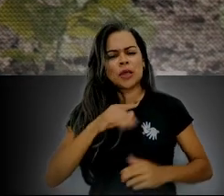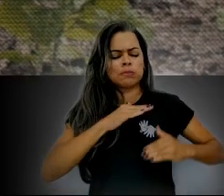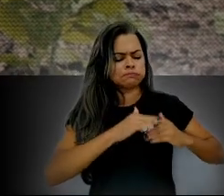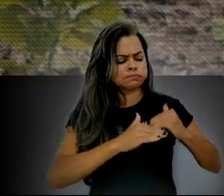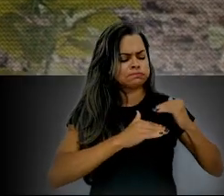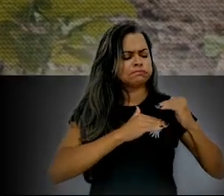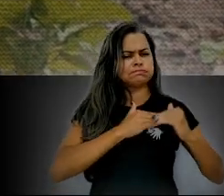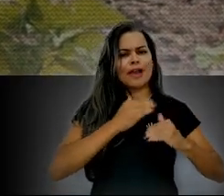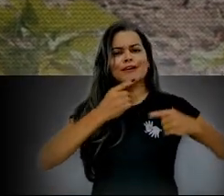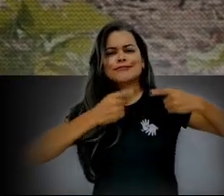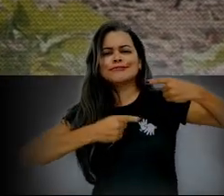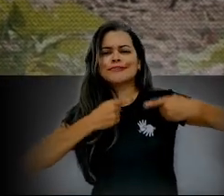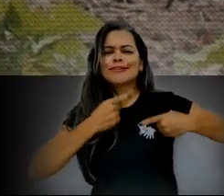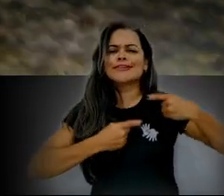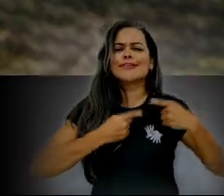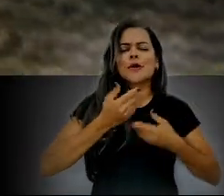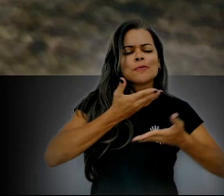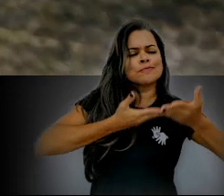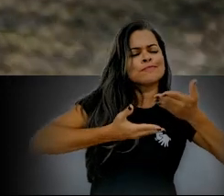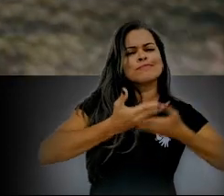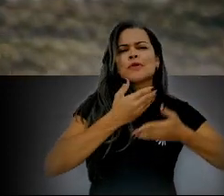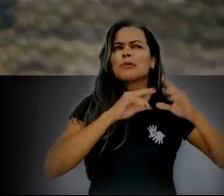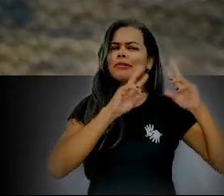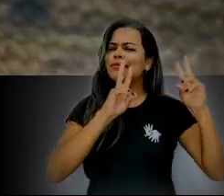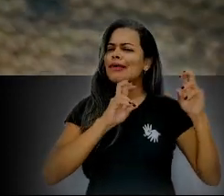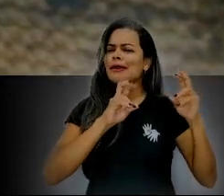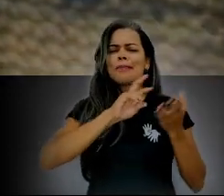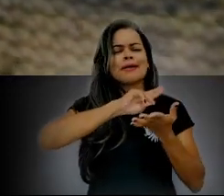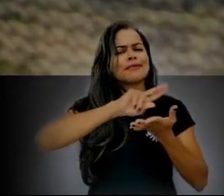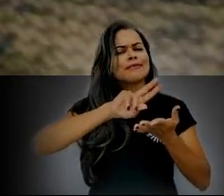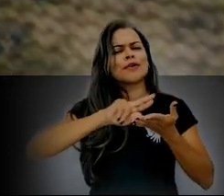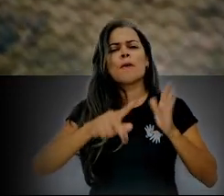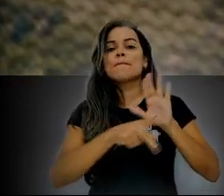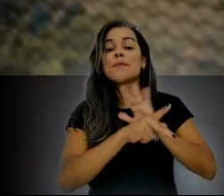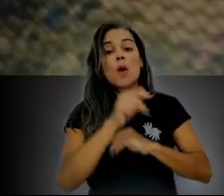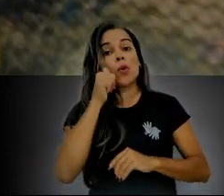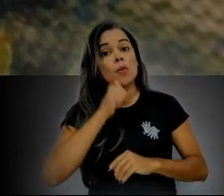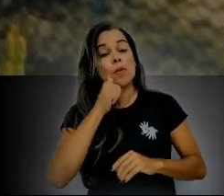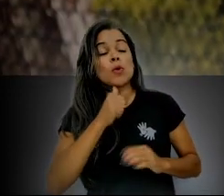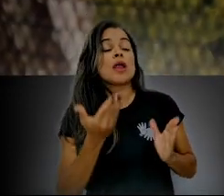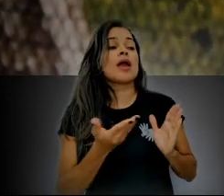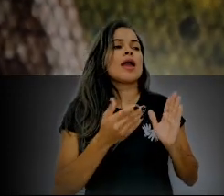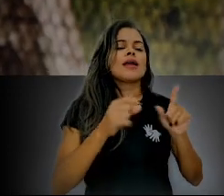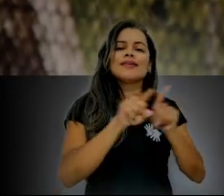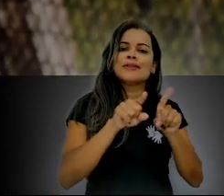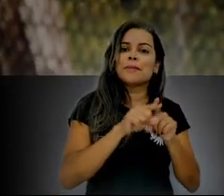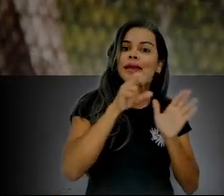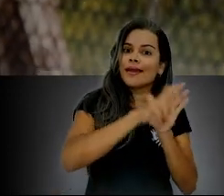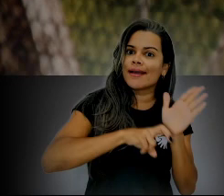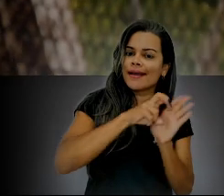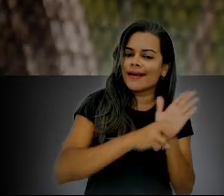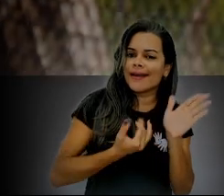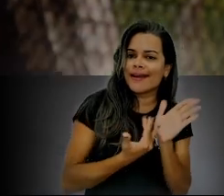a partir dessa construção a gente de alonga diversos temas né relacionado a mulheres relacionada à Campo